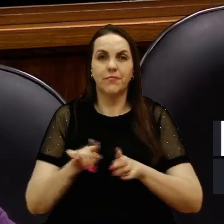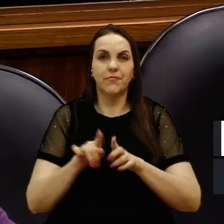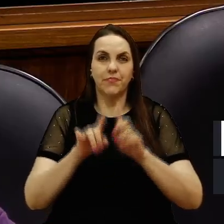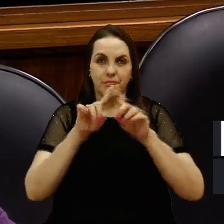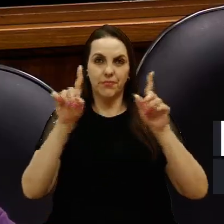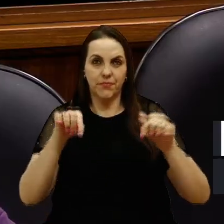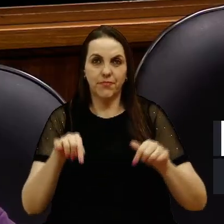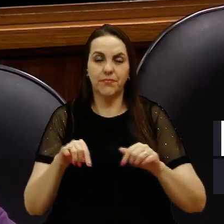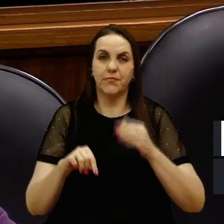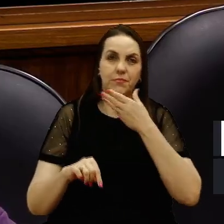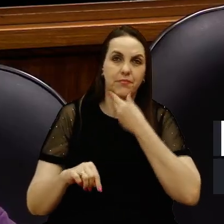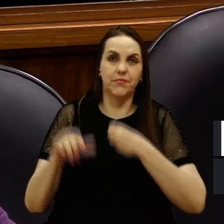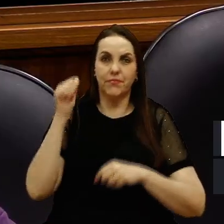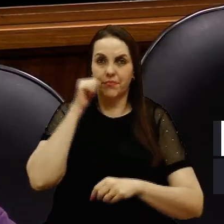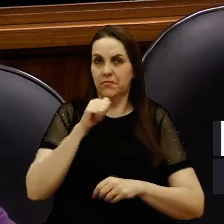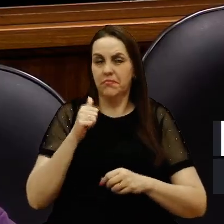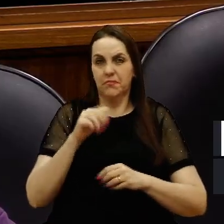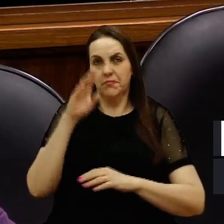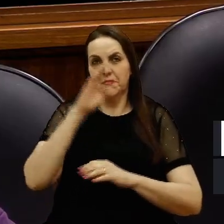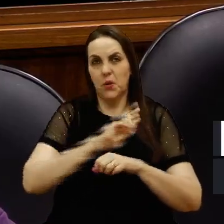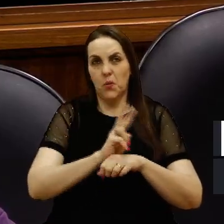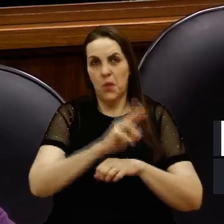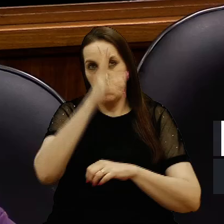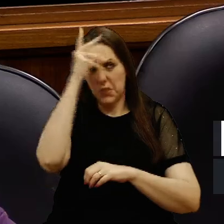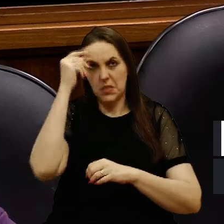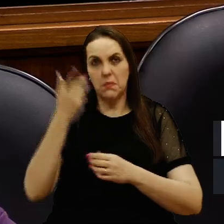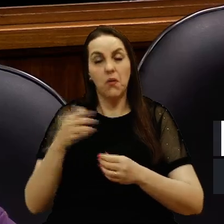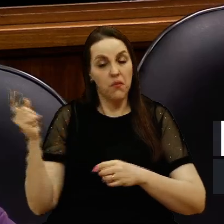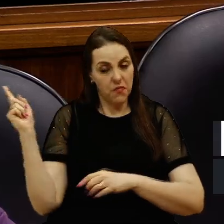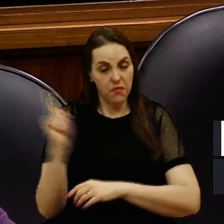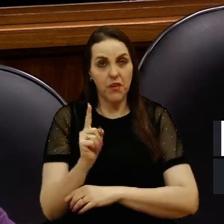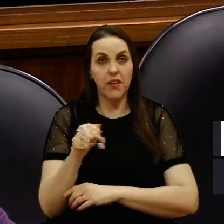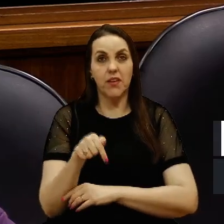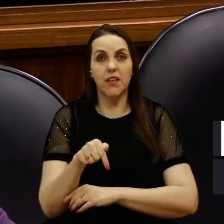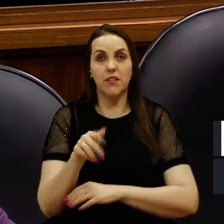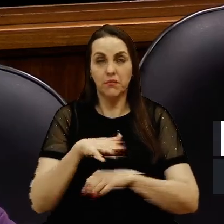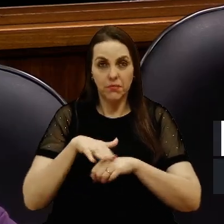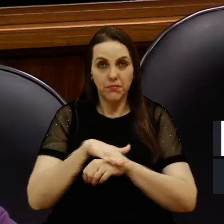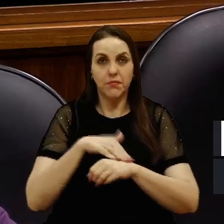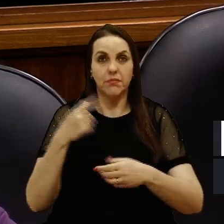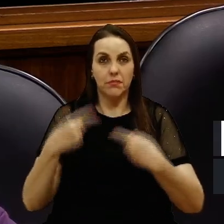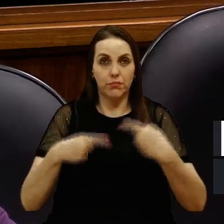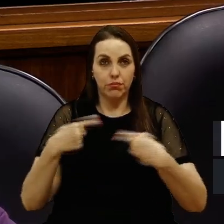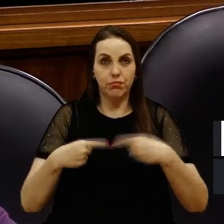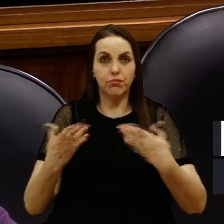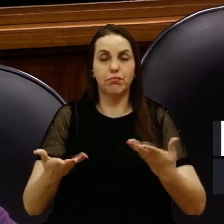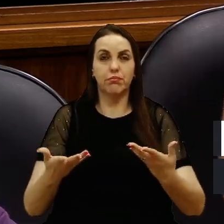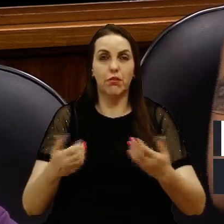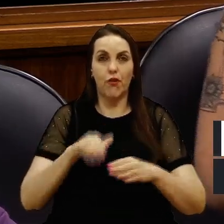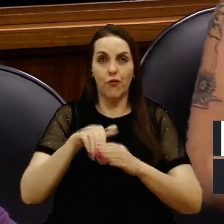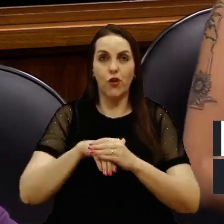nossos servidores e servidoras das guardas municipais, virem aqui para essa casa para que a gente vote